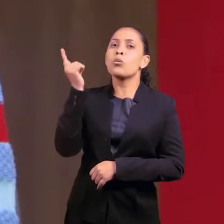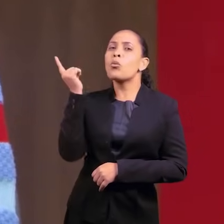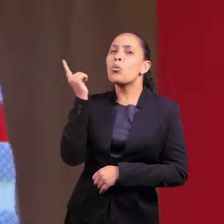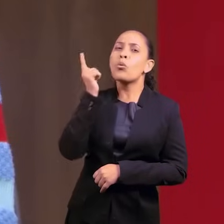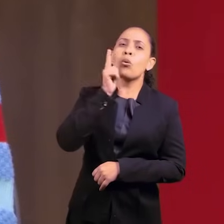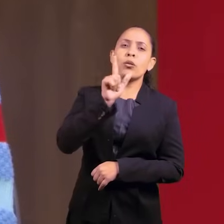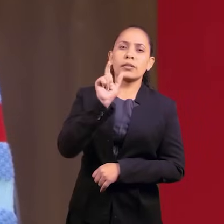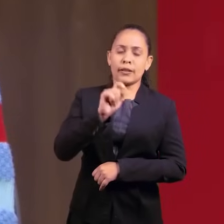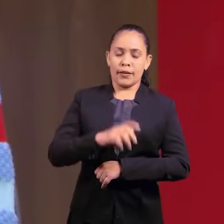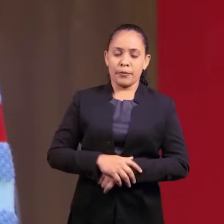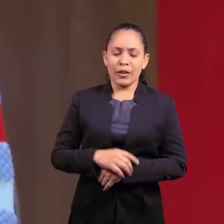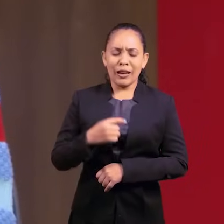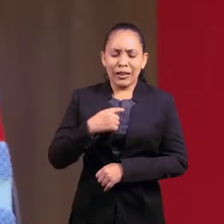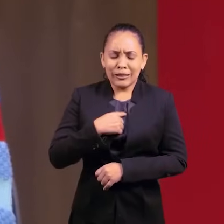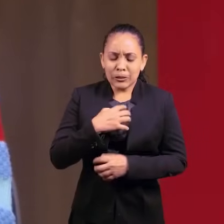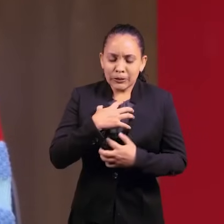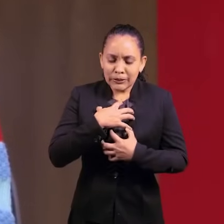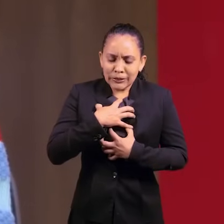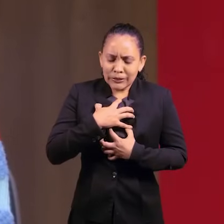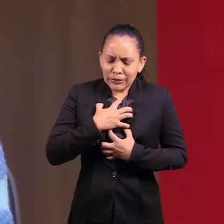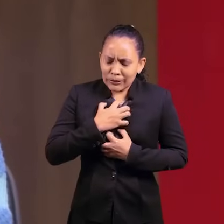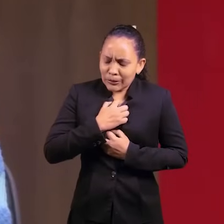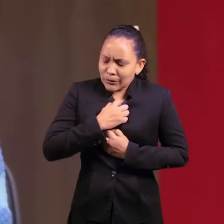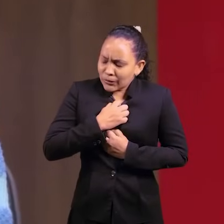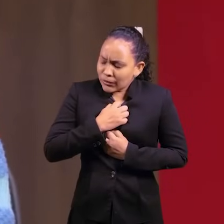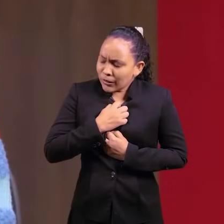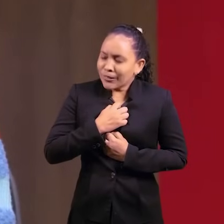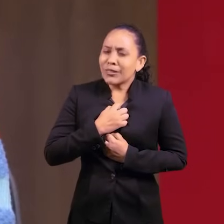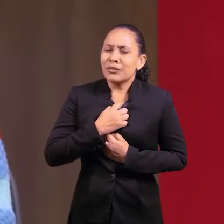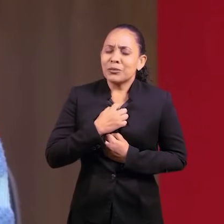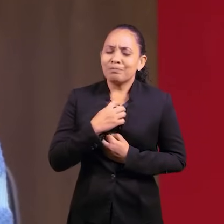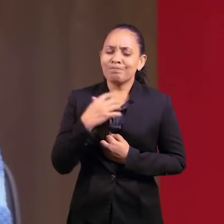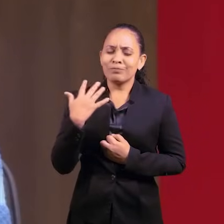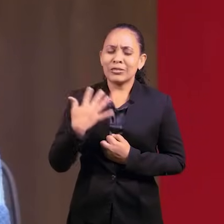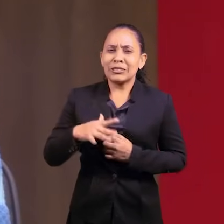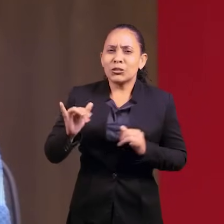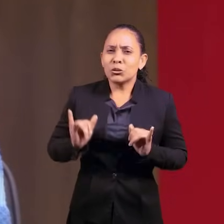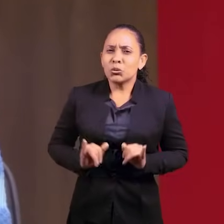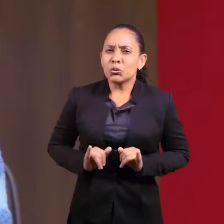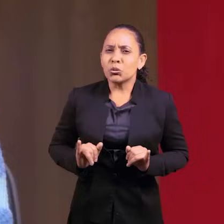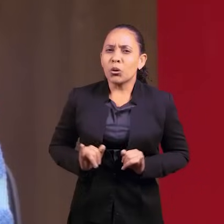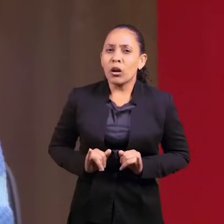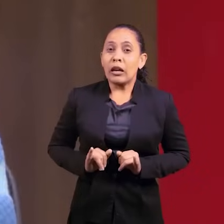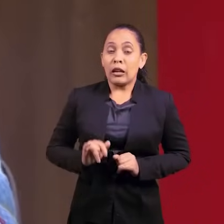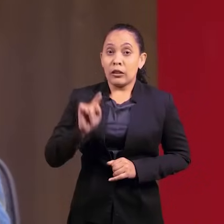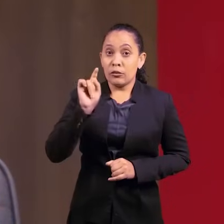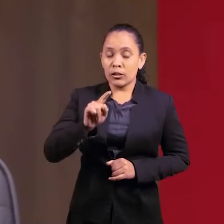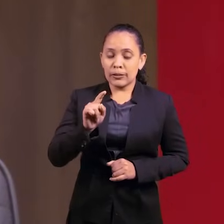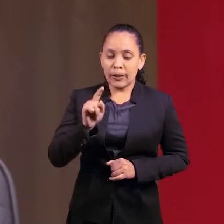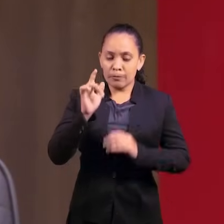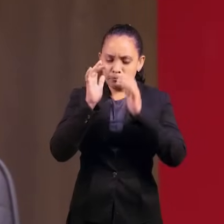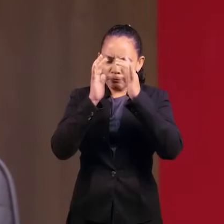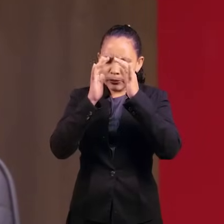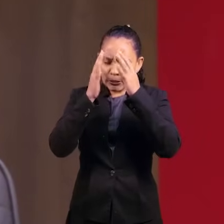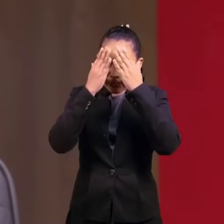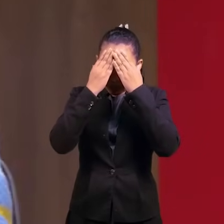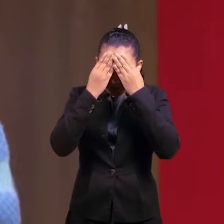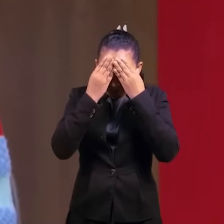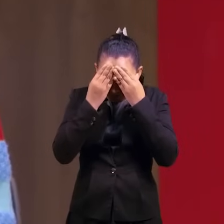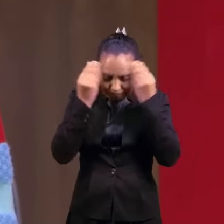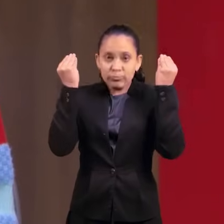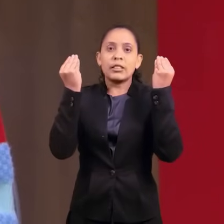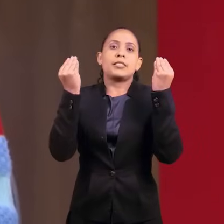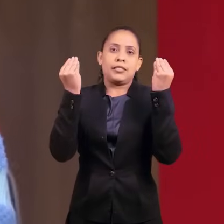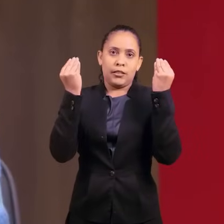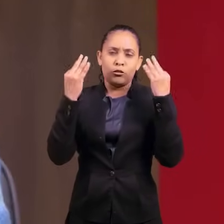lembranças daquilo que te feriu, daquilo que te magoou, em memórias frias, desprovidas de emoção